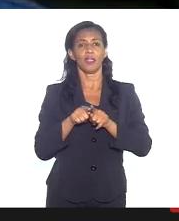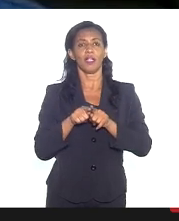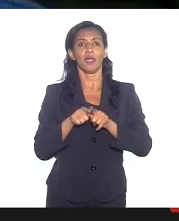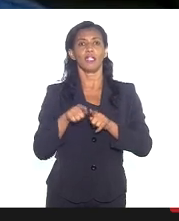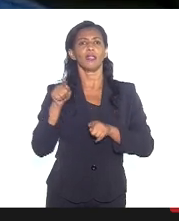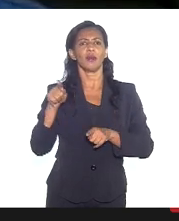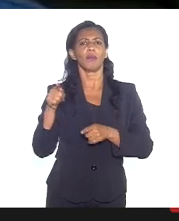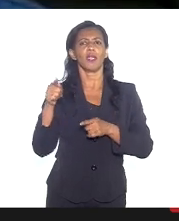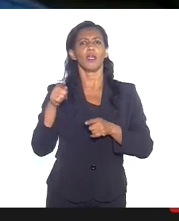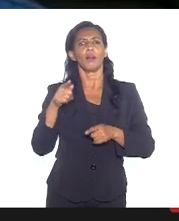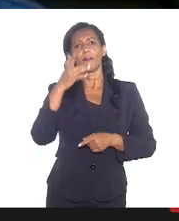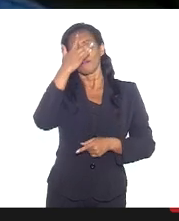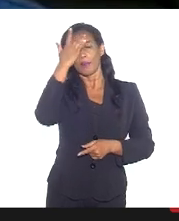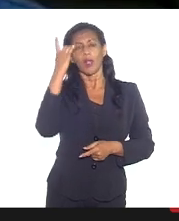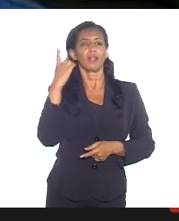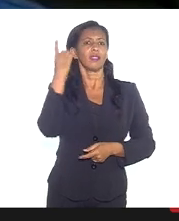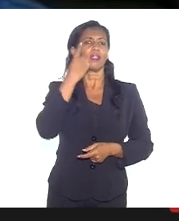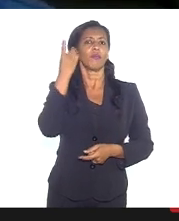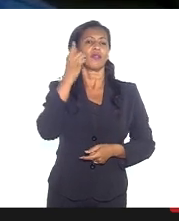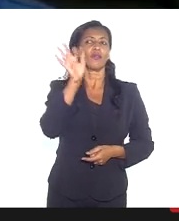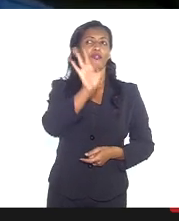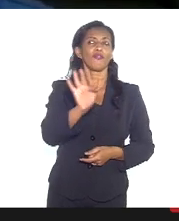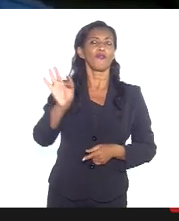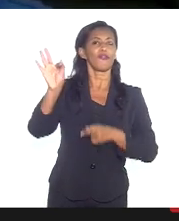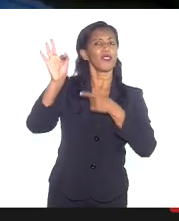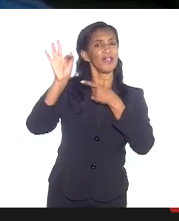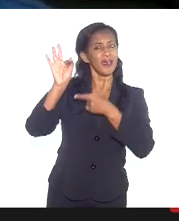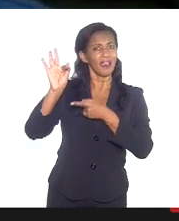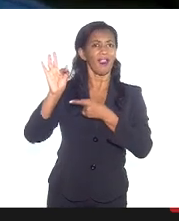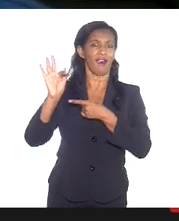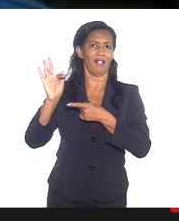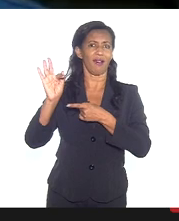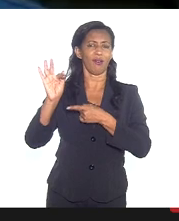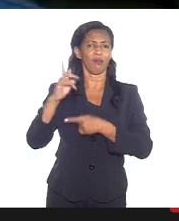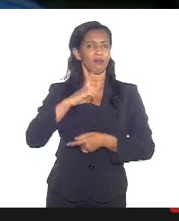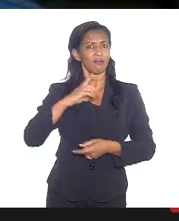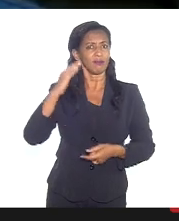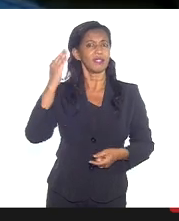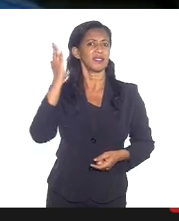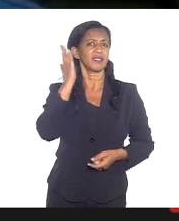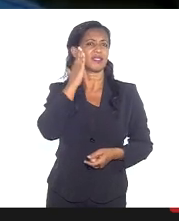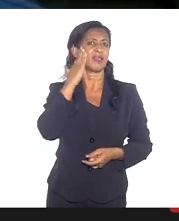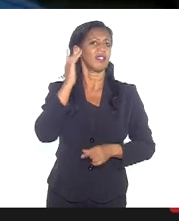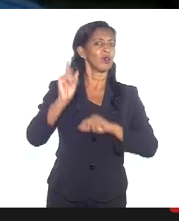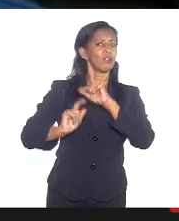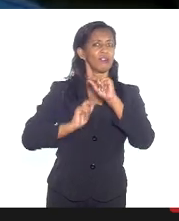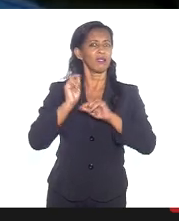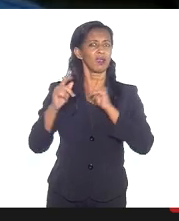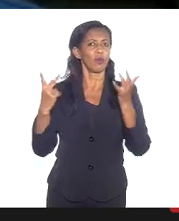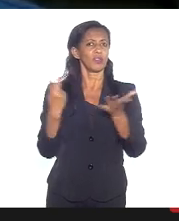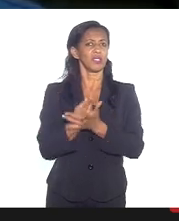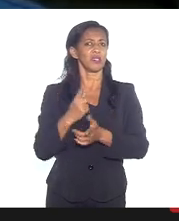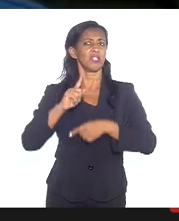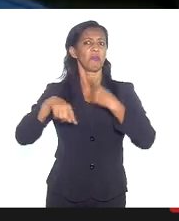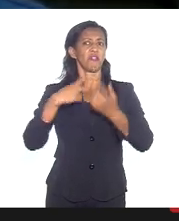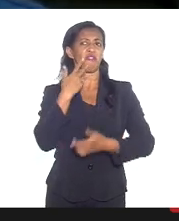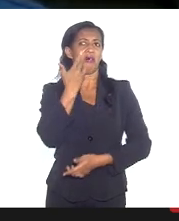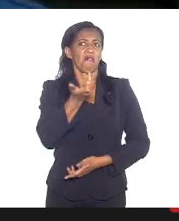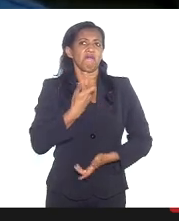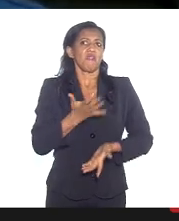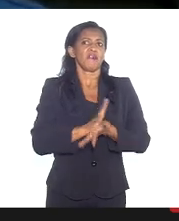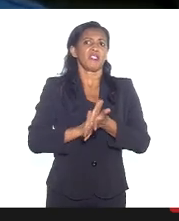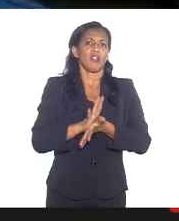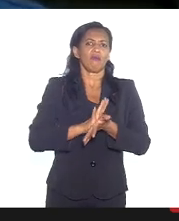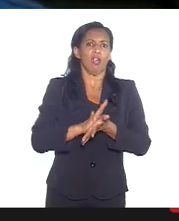federal, dos deputados federais, para tomar pelo menos ciência, para ninguém poder depois dizer que não foi avisado